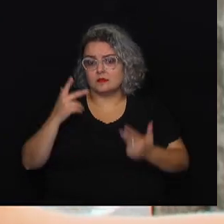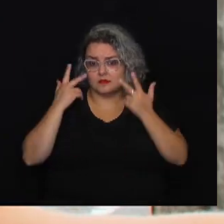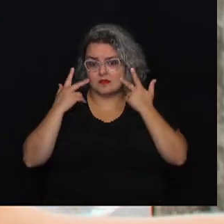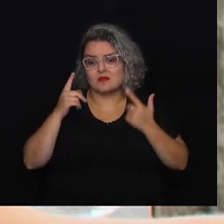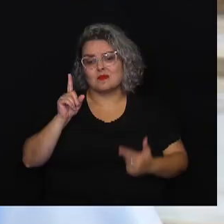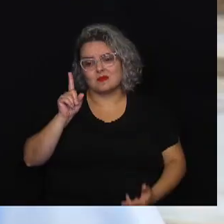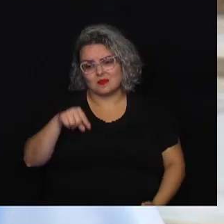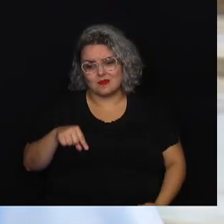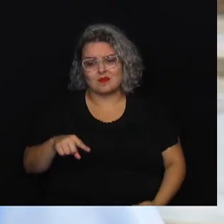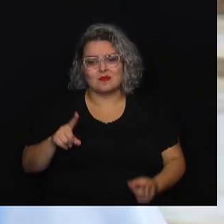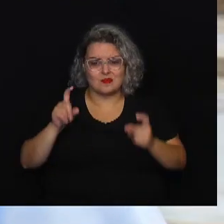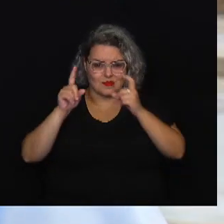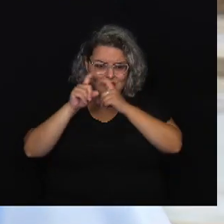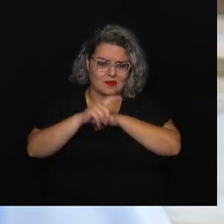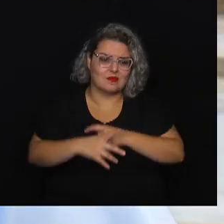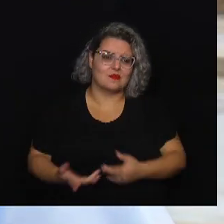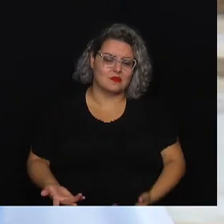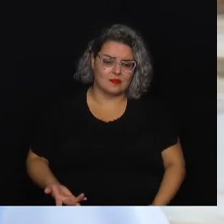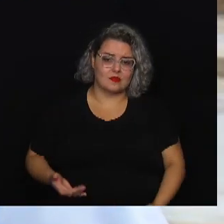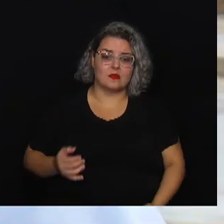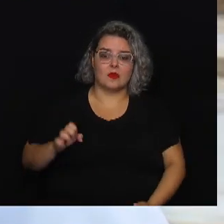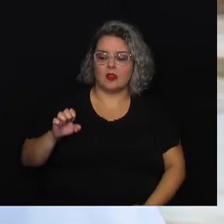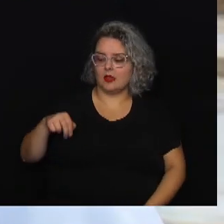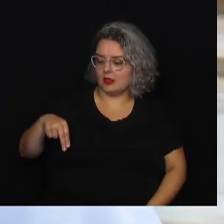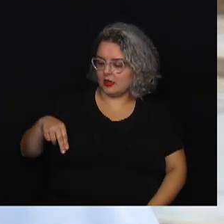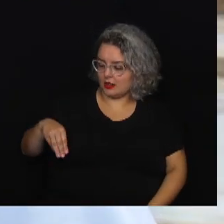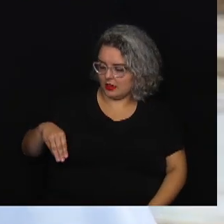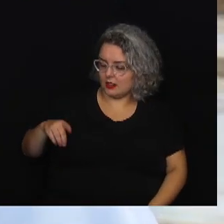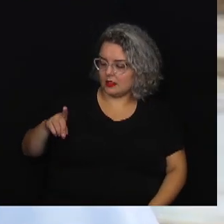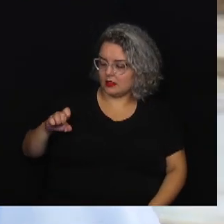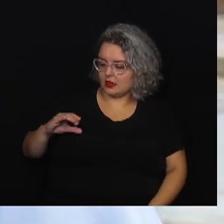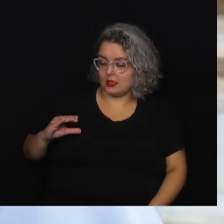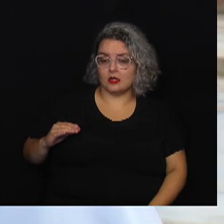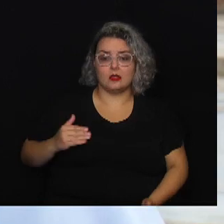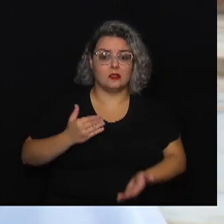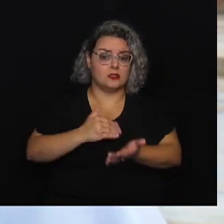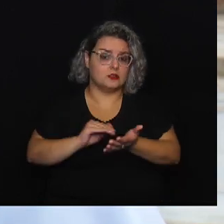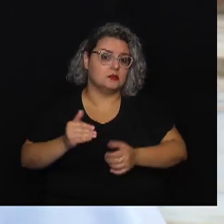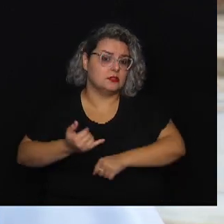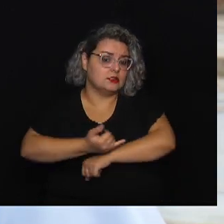muito irregular. A INDEC e a própria Secretaria de Infraestrutura precisa